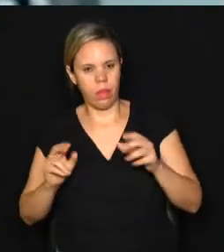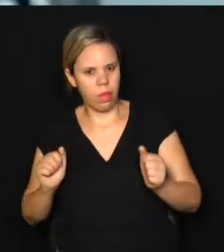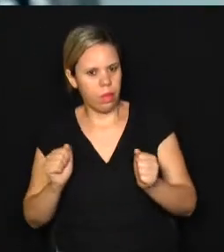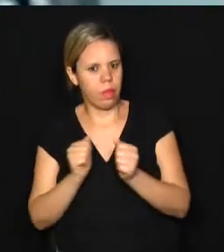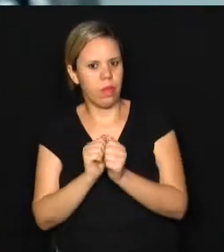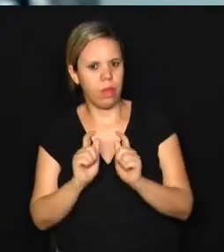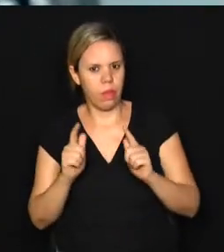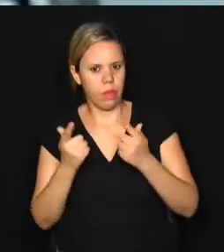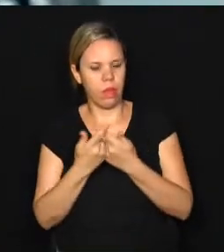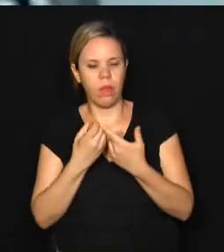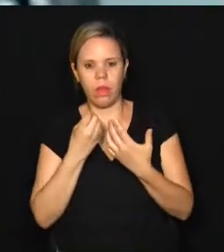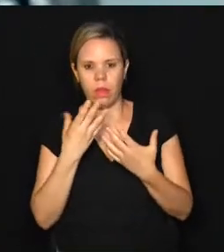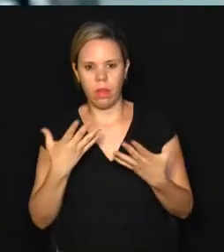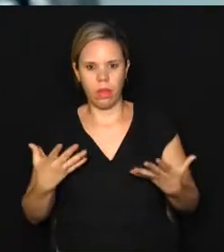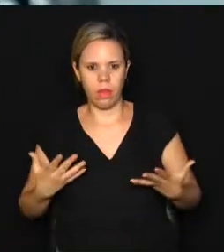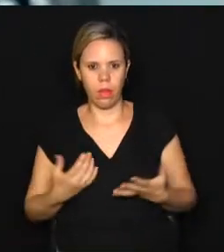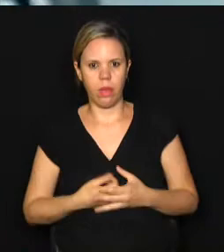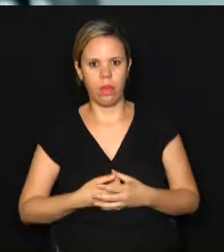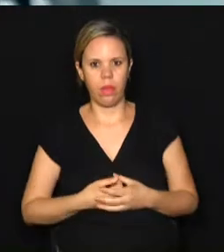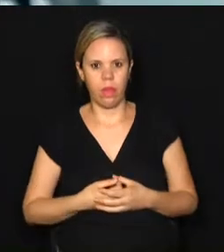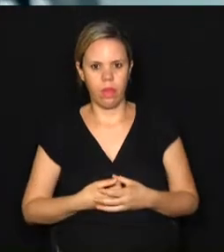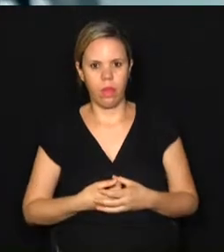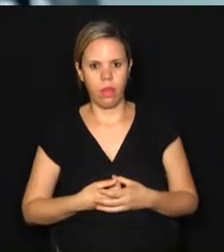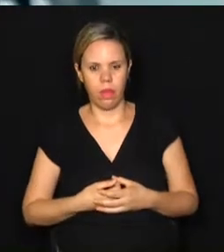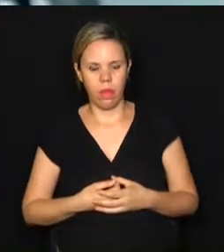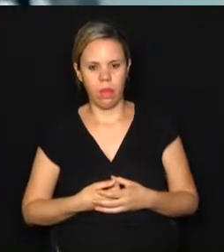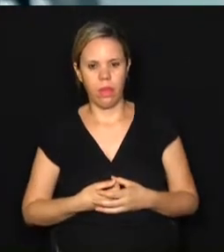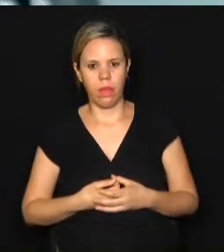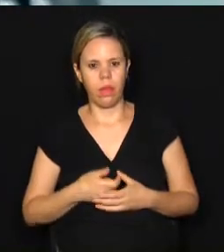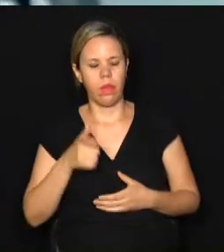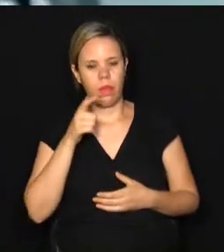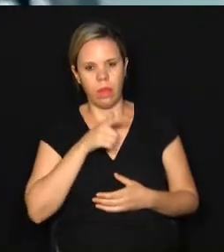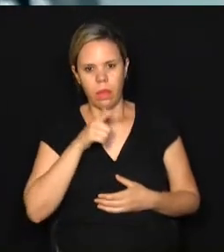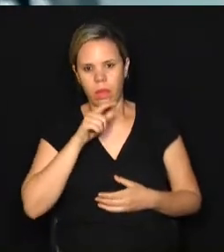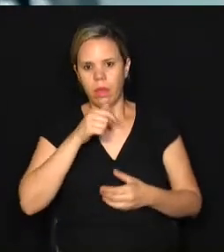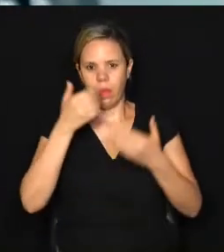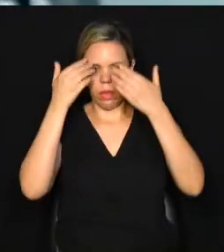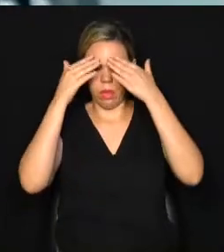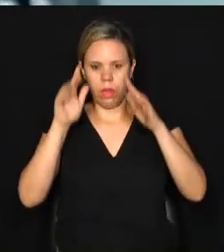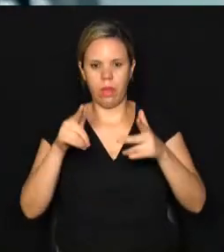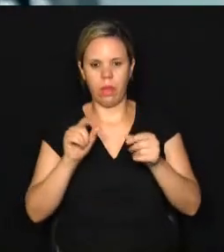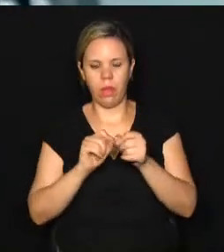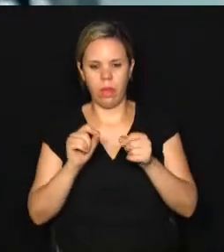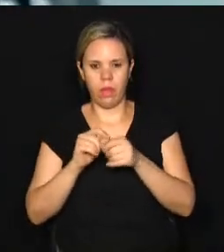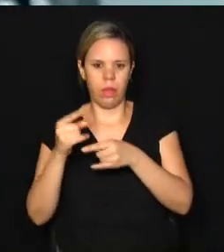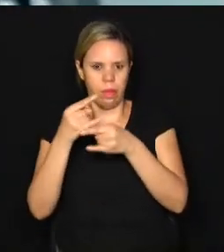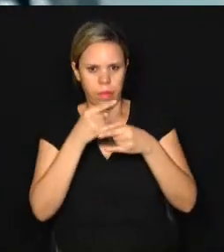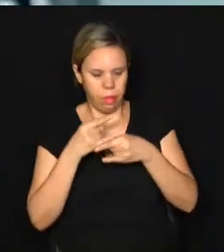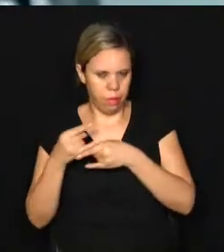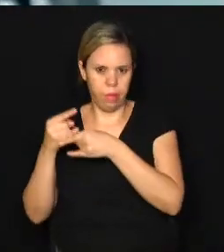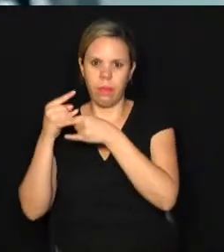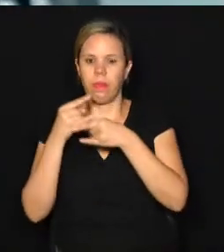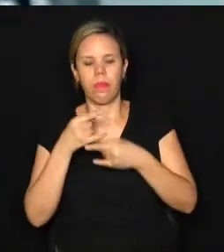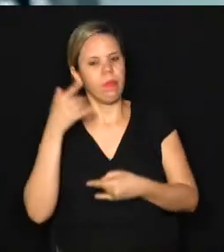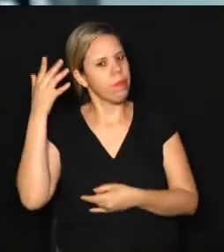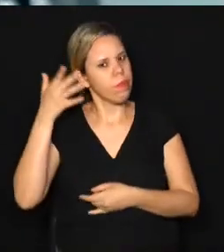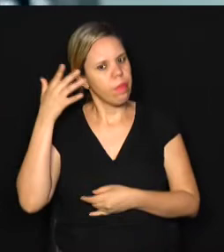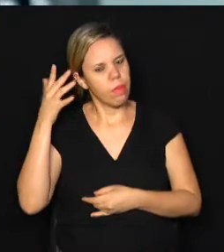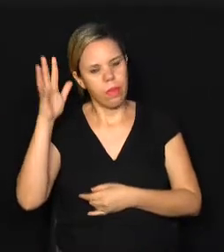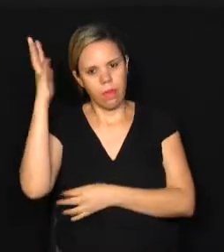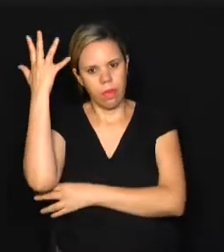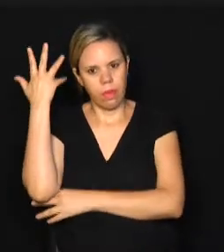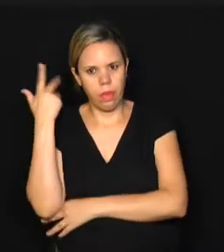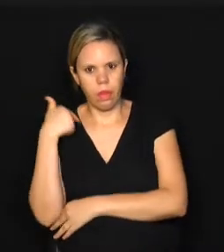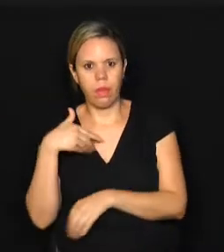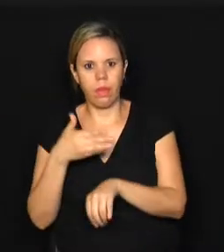grupo tão bom que furou um pouco as bolhas, né? A gente fez uma live do Fórum Popular da Natureza que